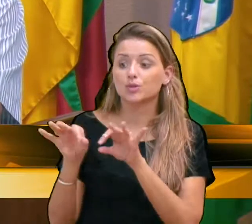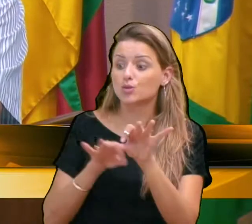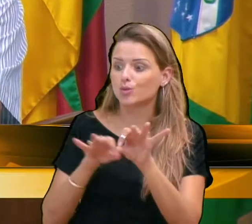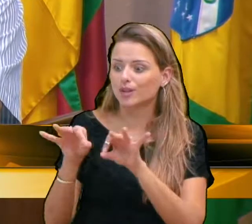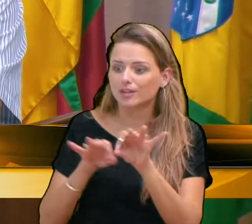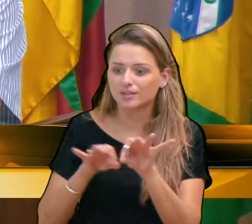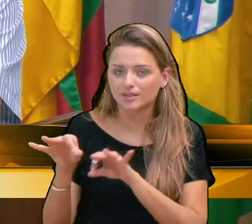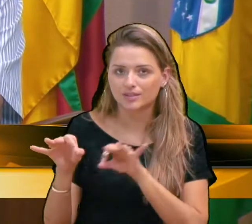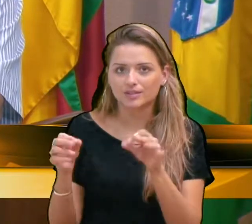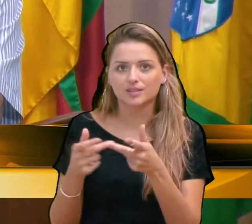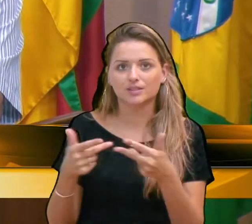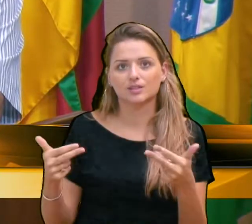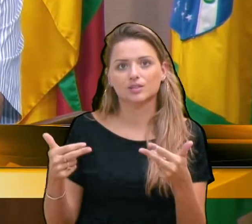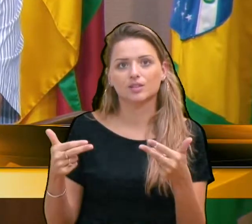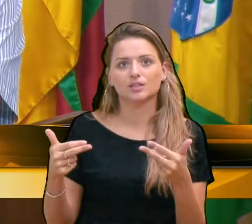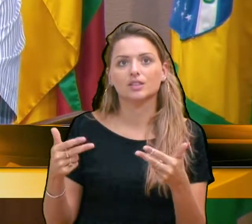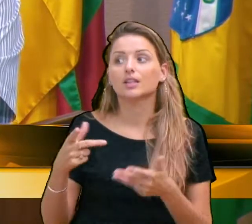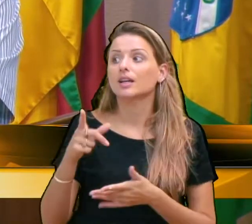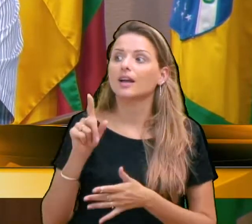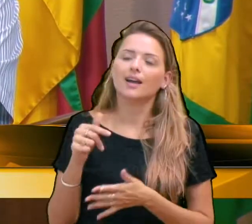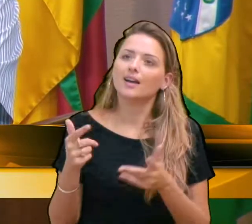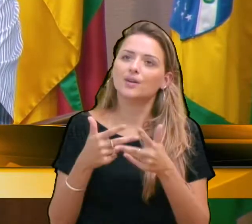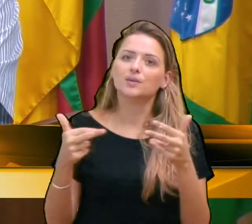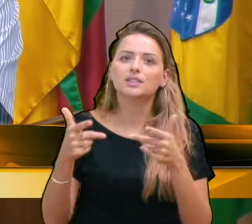organização foram